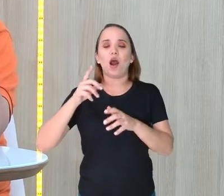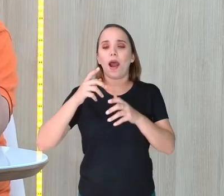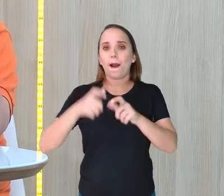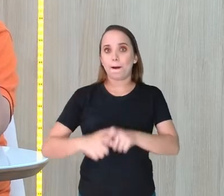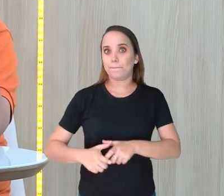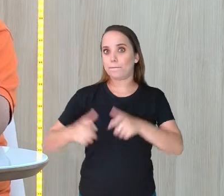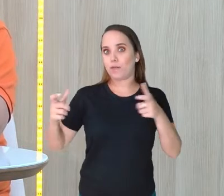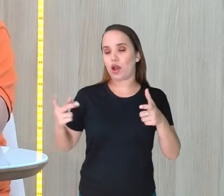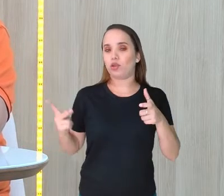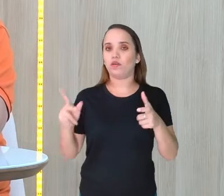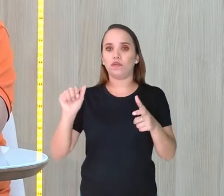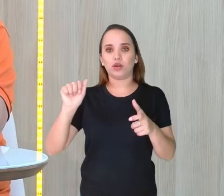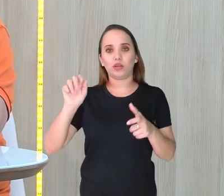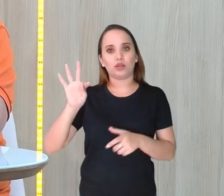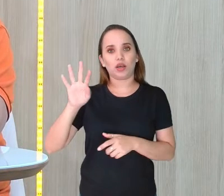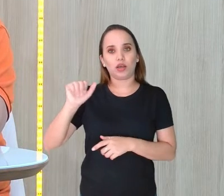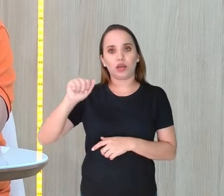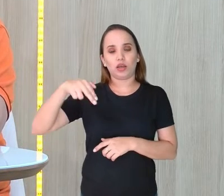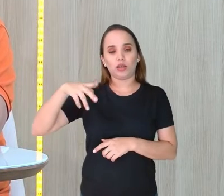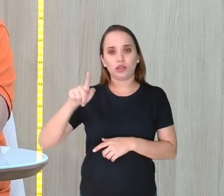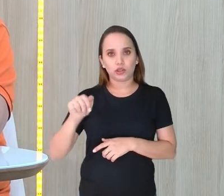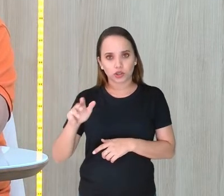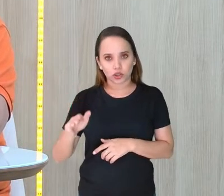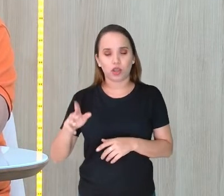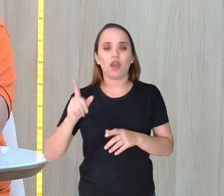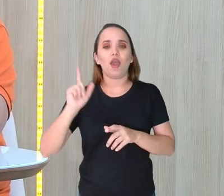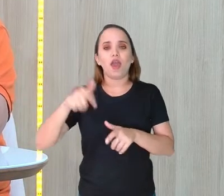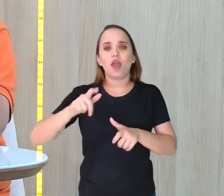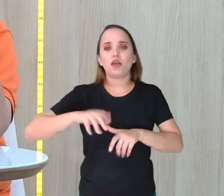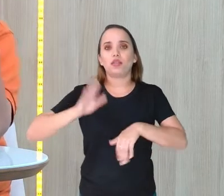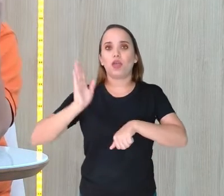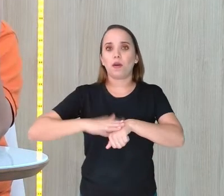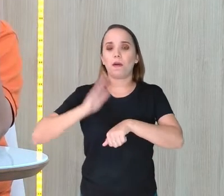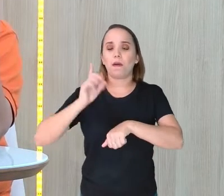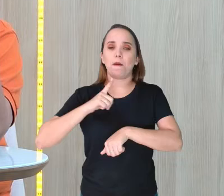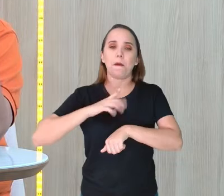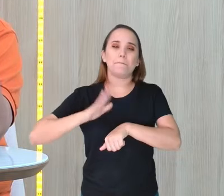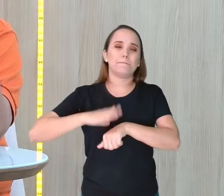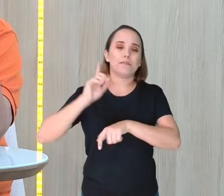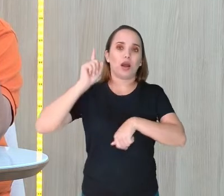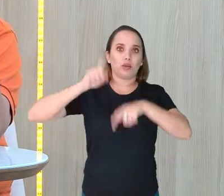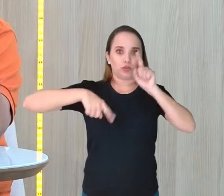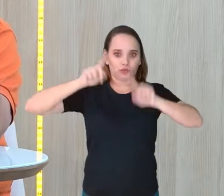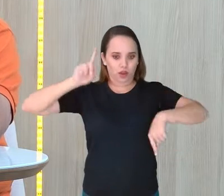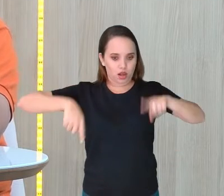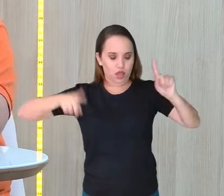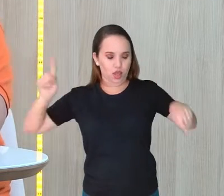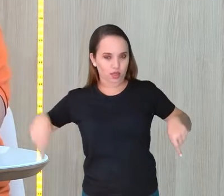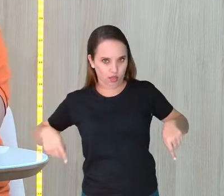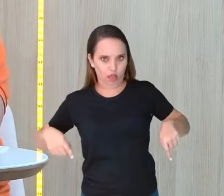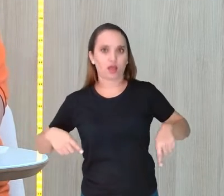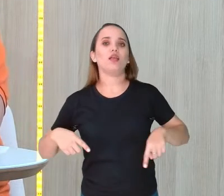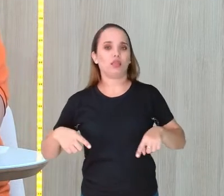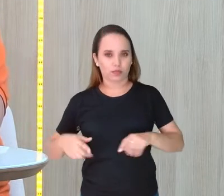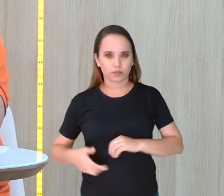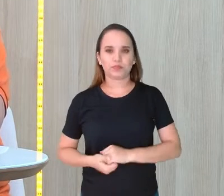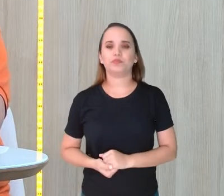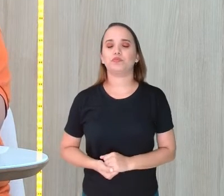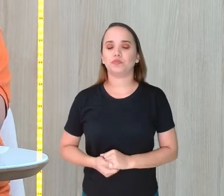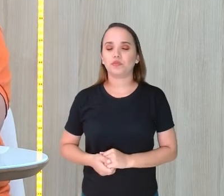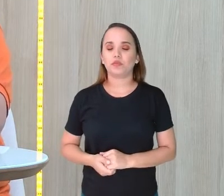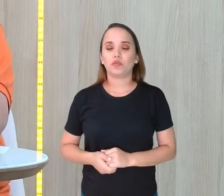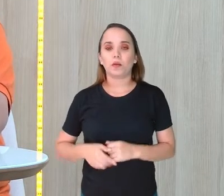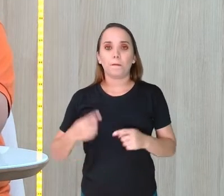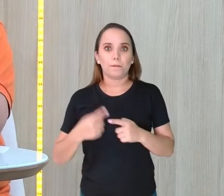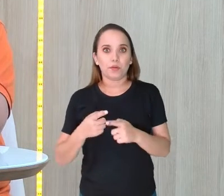dizer assim, a variedade de características, né? Porque se eu tenho 50% que vem do pai, 50% de características que vem da